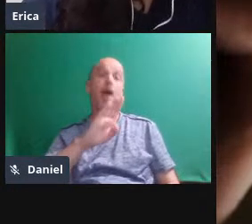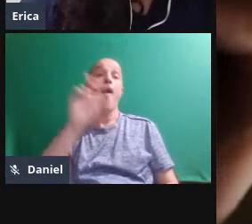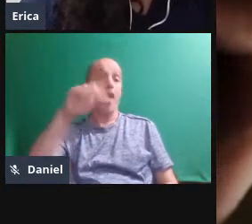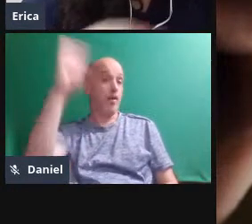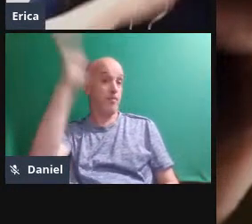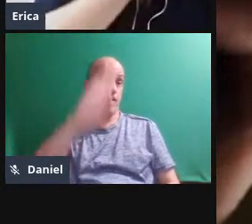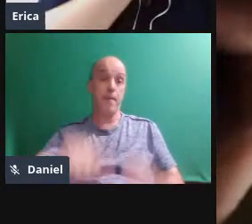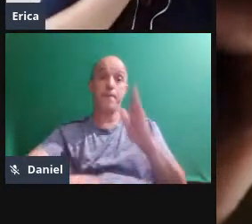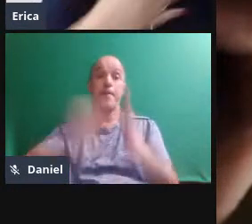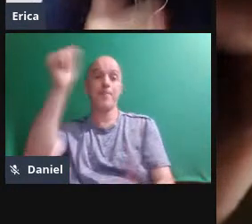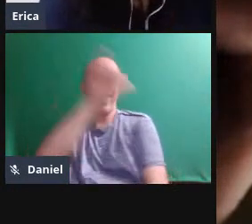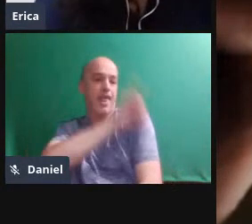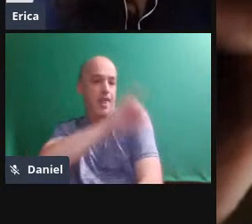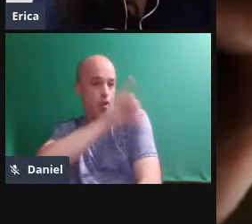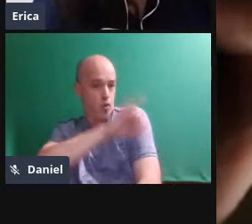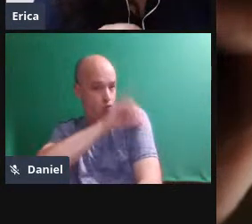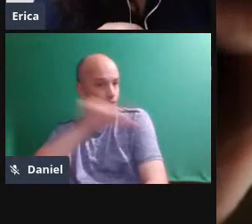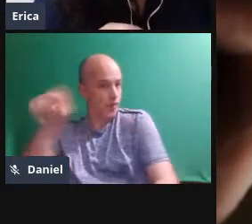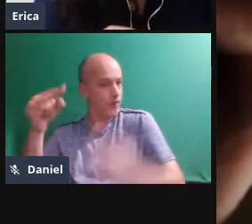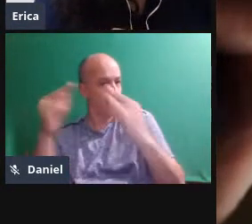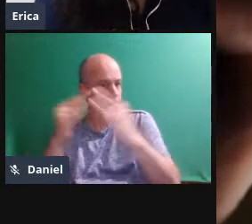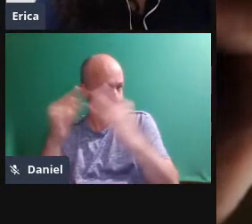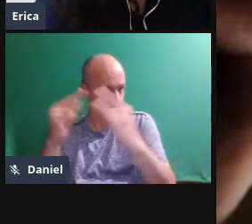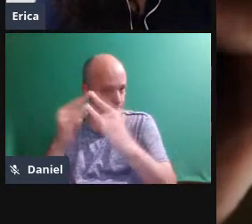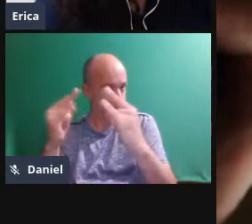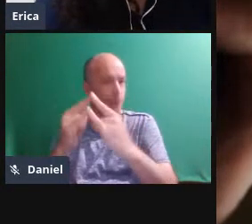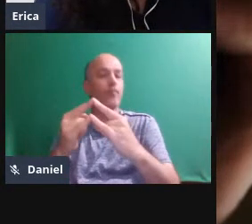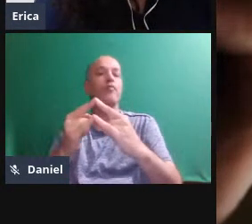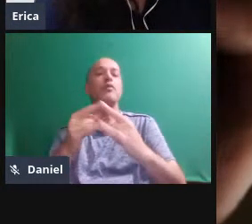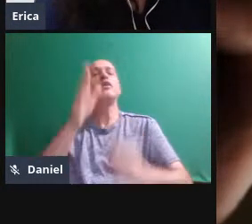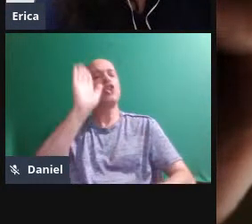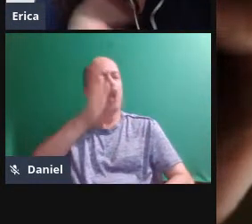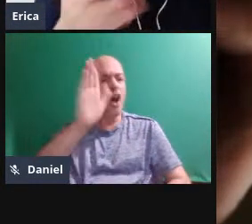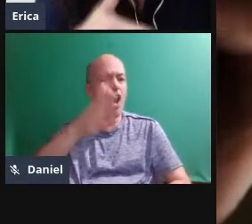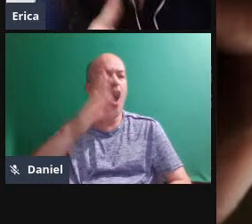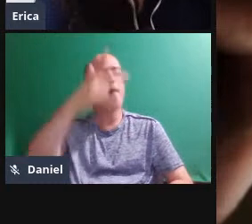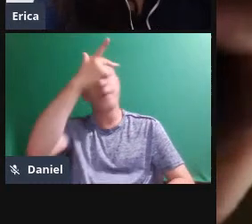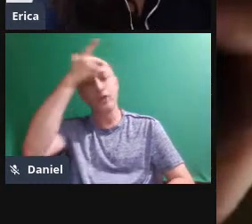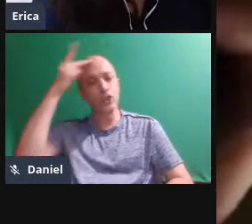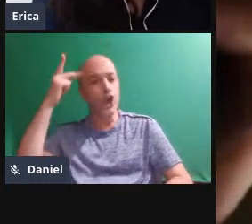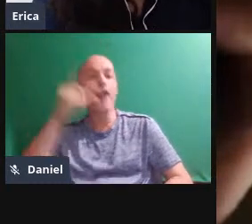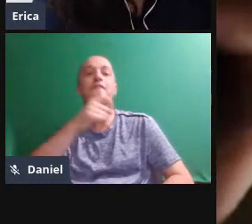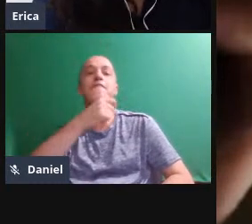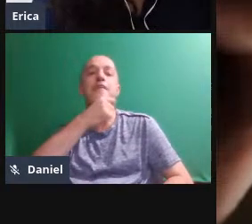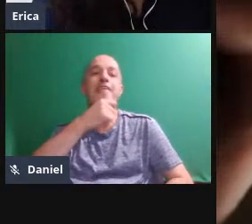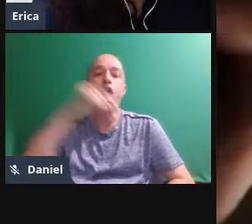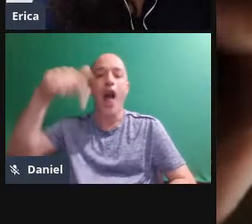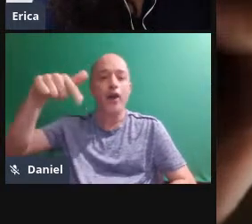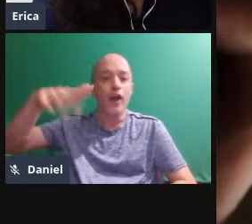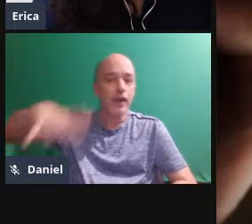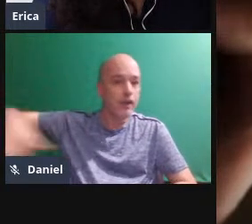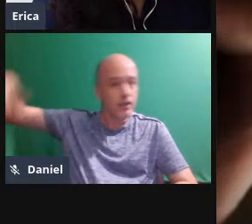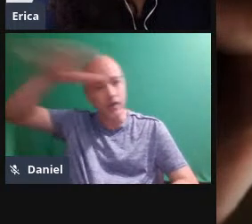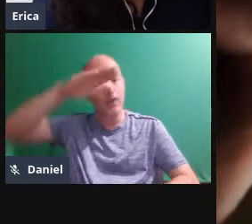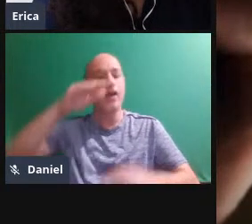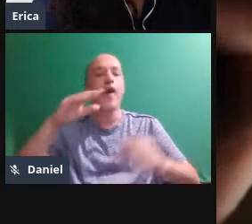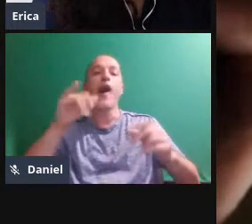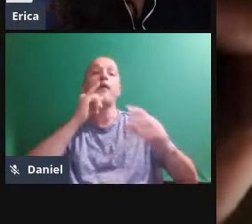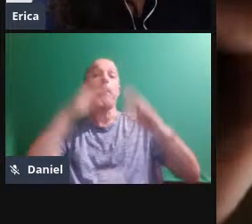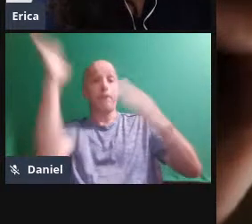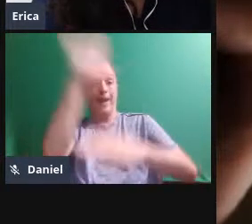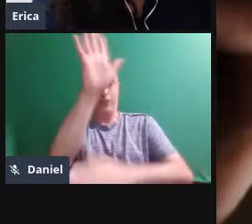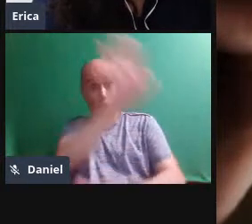pessoas convidadas de outros lugares do mundo, lá no INES, nessa primeira escola do Brasil fundada para os